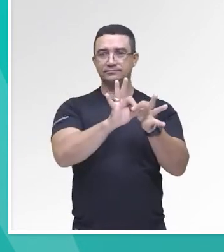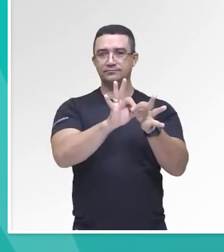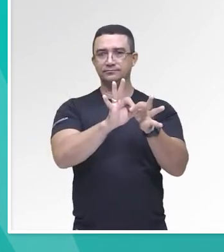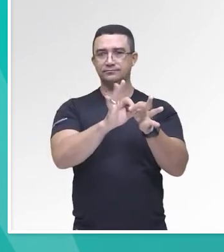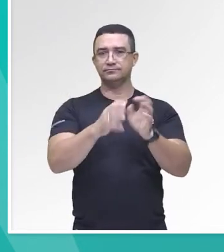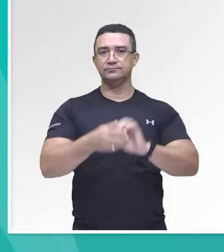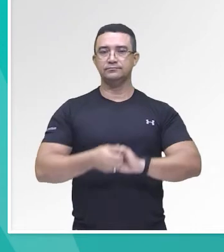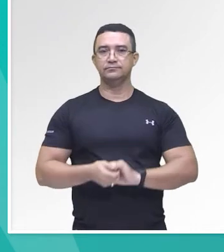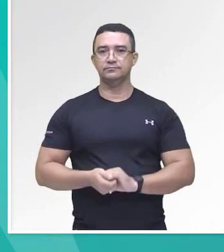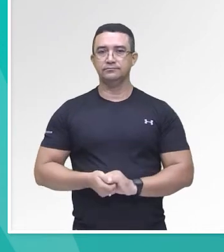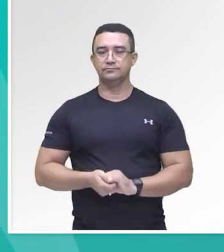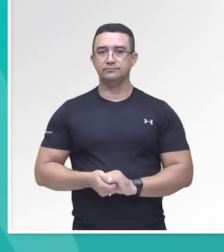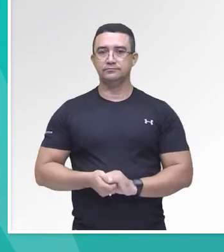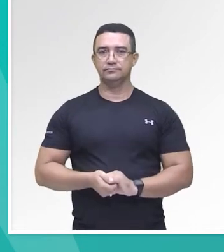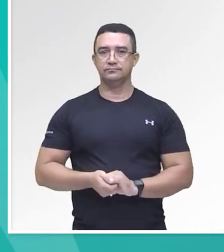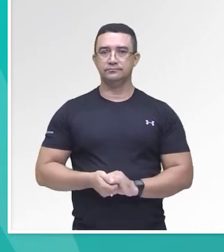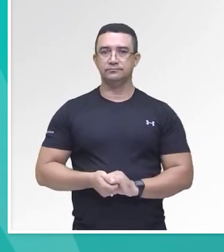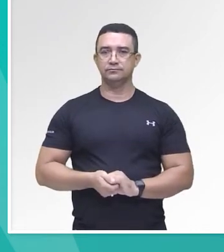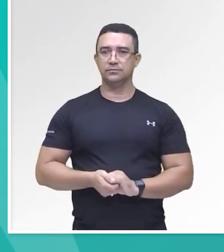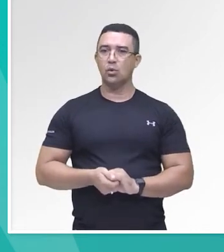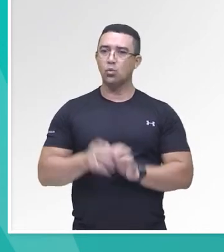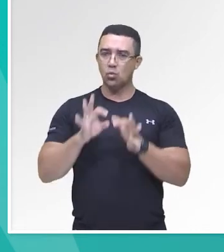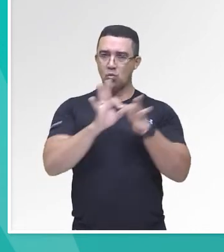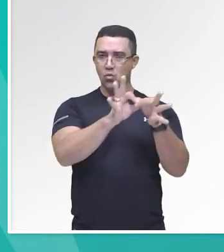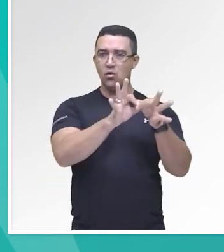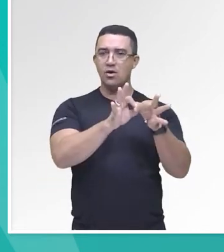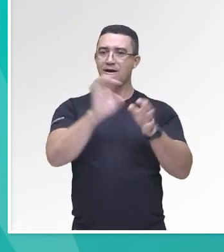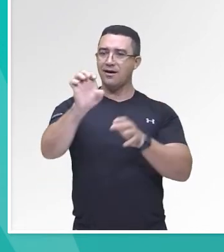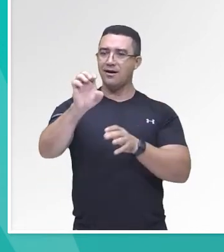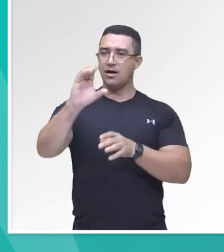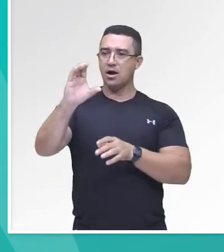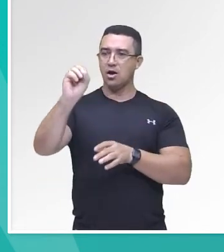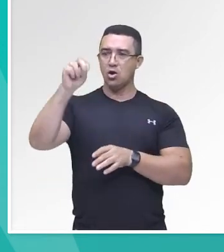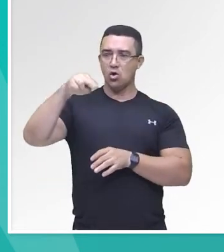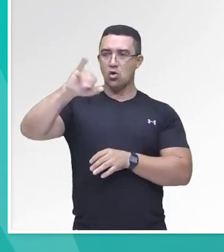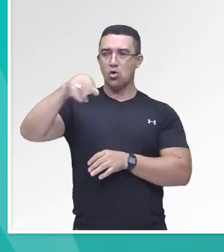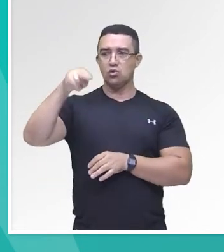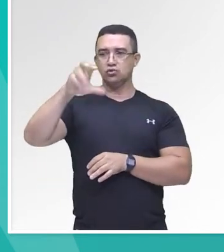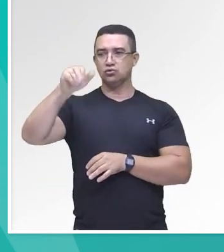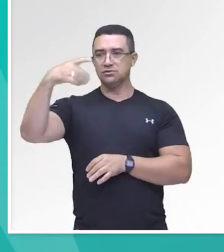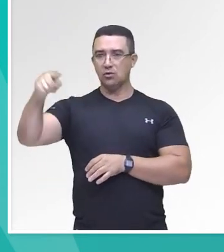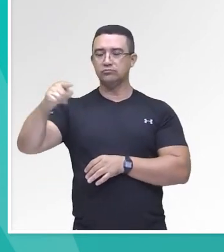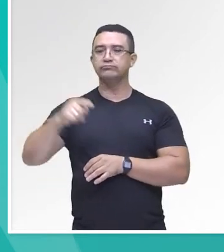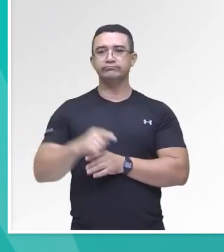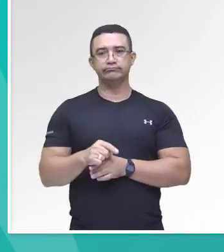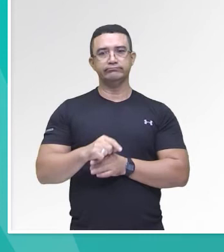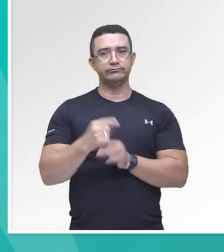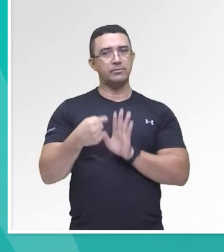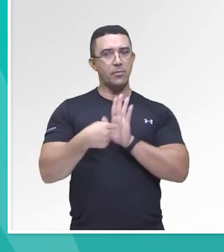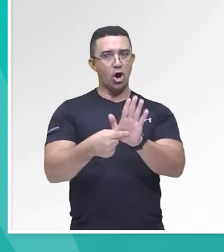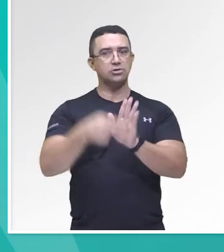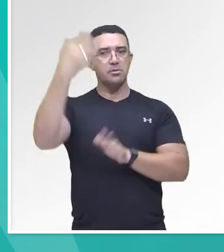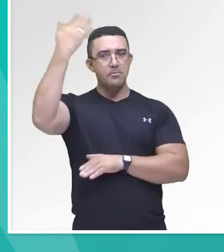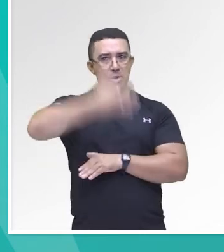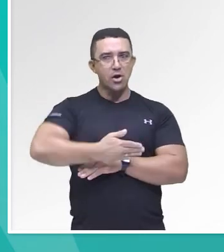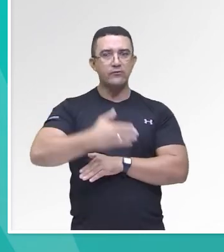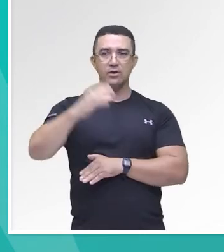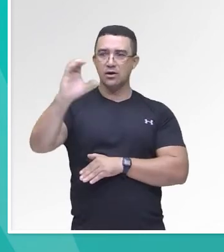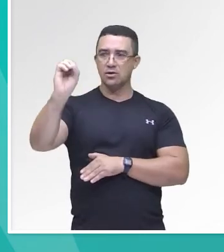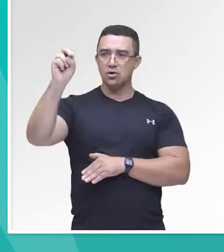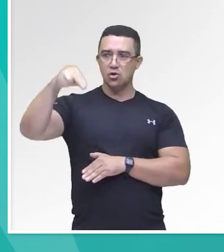uma conexão via conjunção, o que comprova que, de fato, as conjunções são elementos